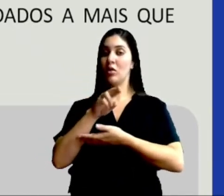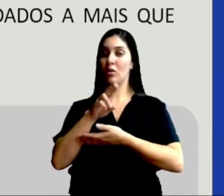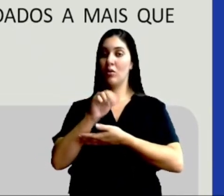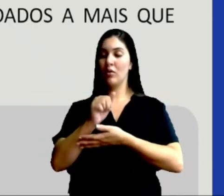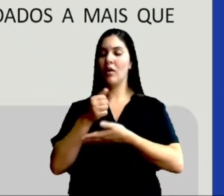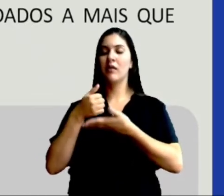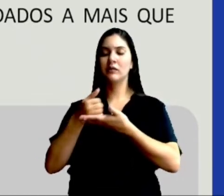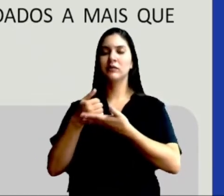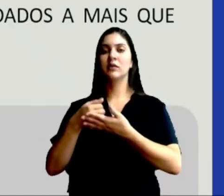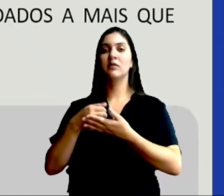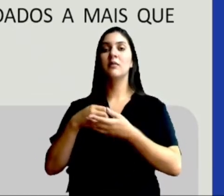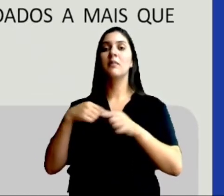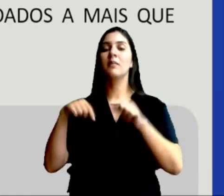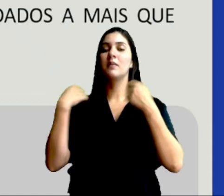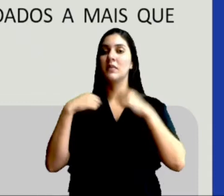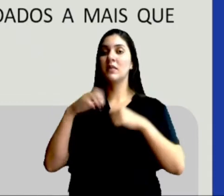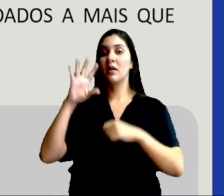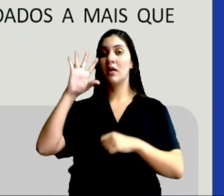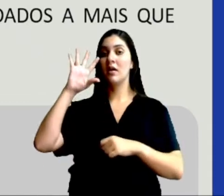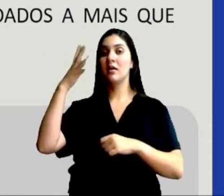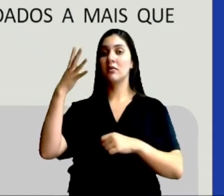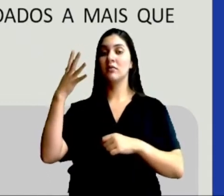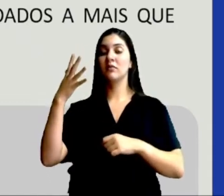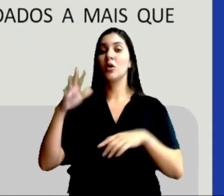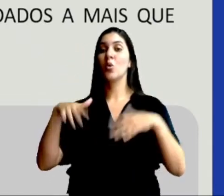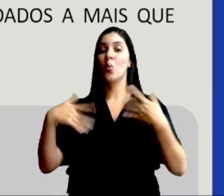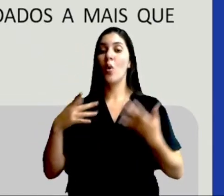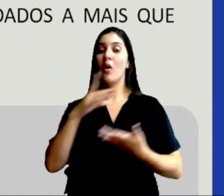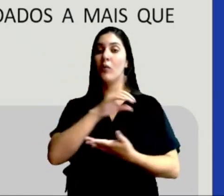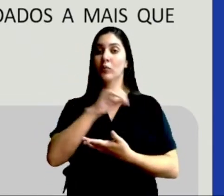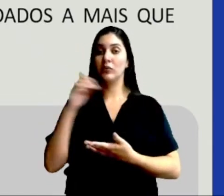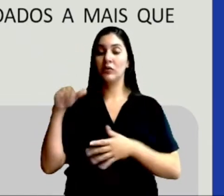cálculo, a gente vai precisar resolver qual